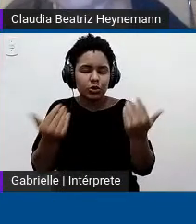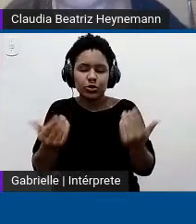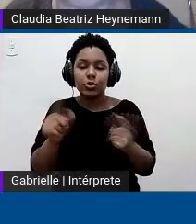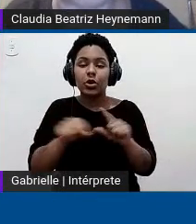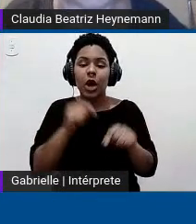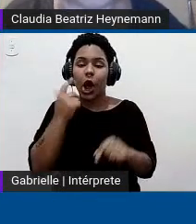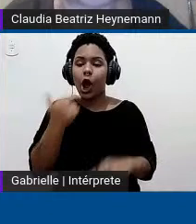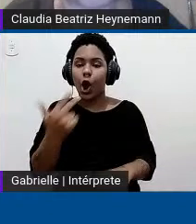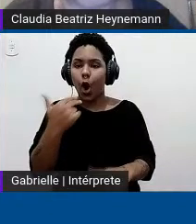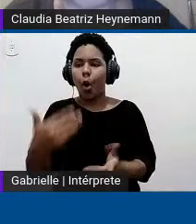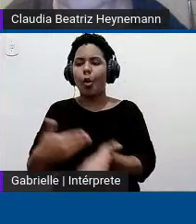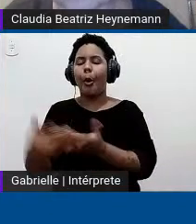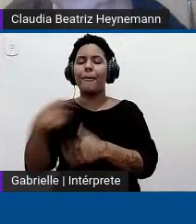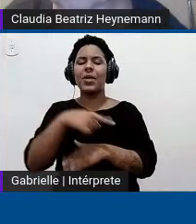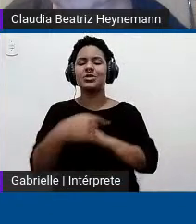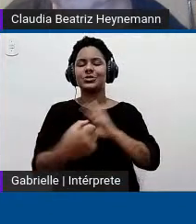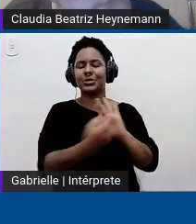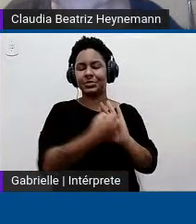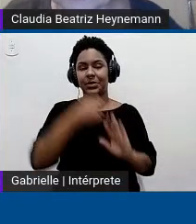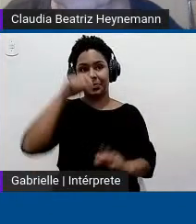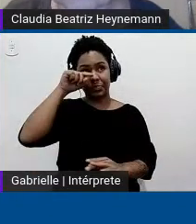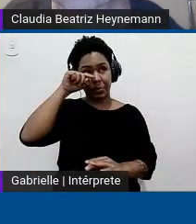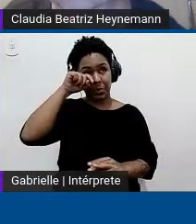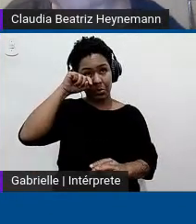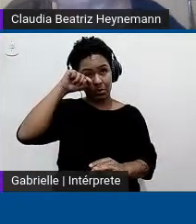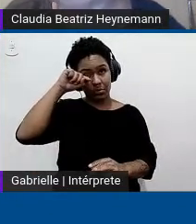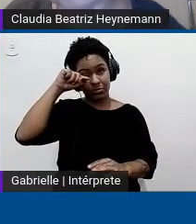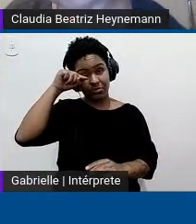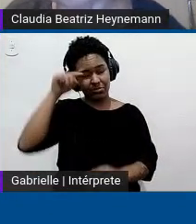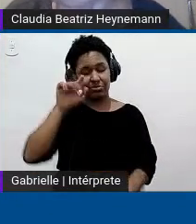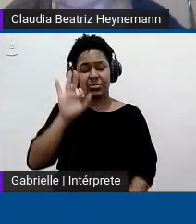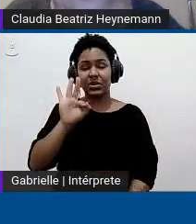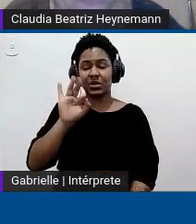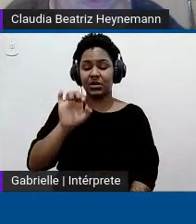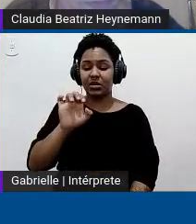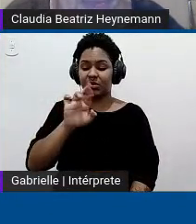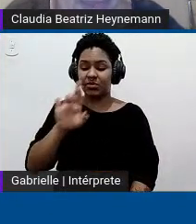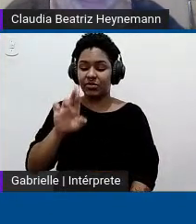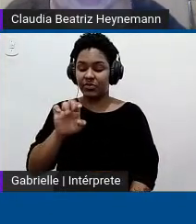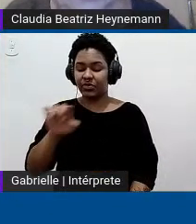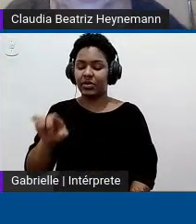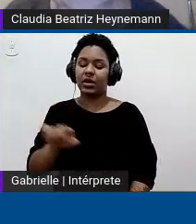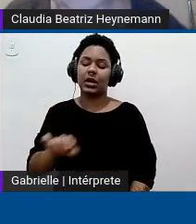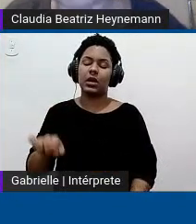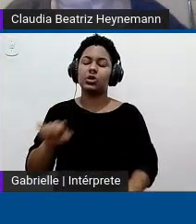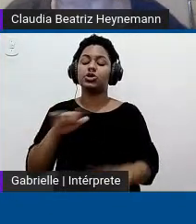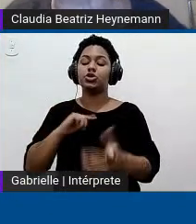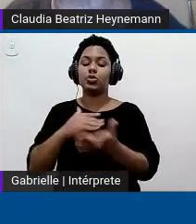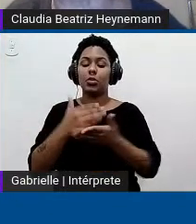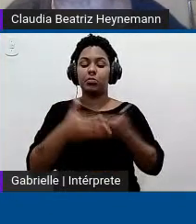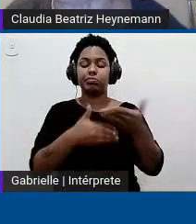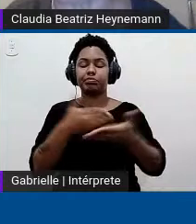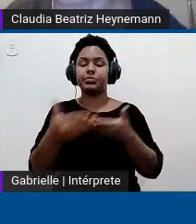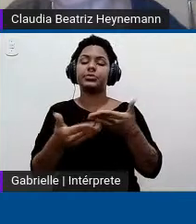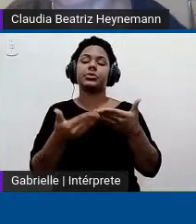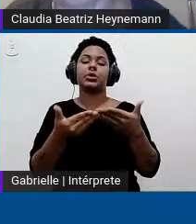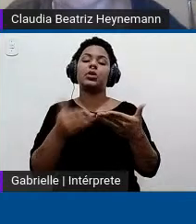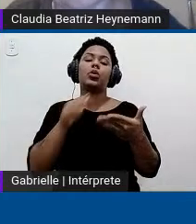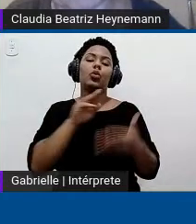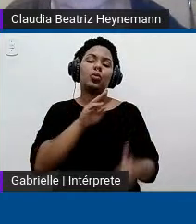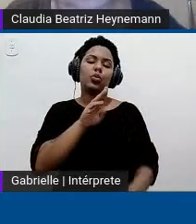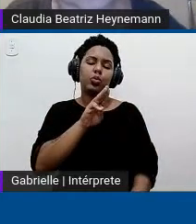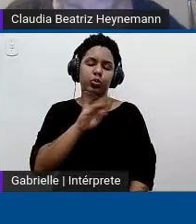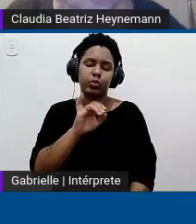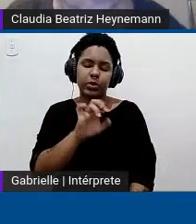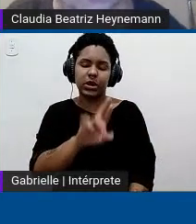estereoscopias coloridas de Ferreis foram produzidas pelo processo dos irmãos Louis e Auguste Lumière, né, sempre lembrados pelo cinematógrafo